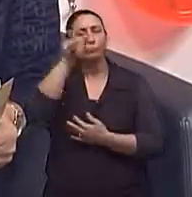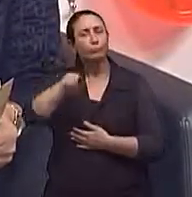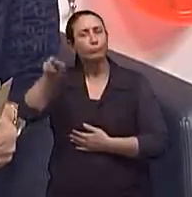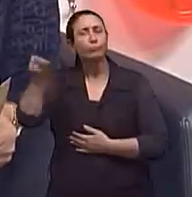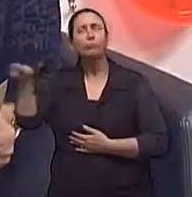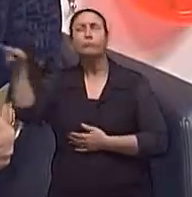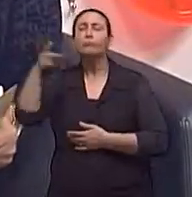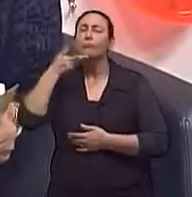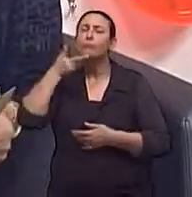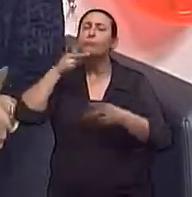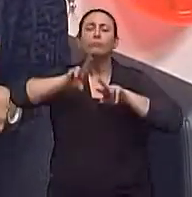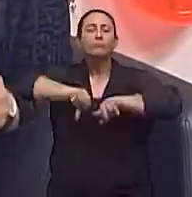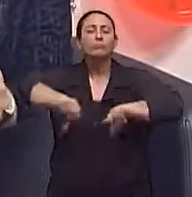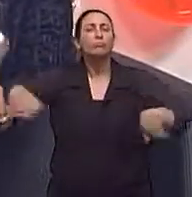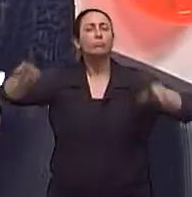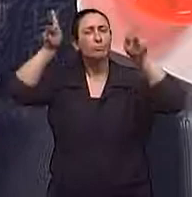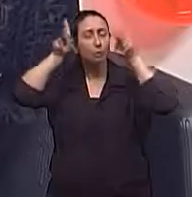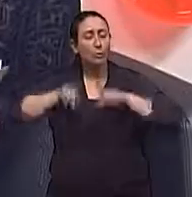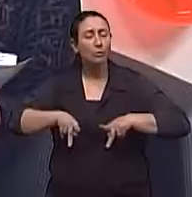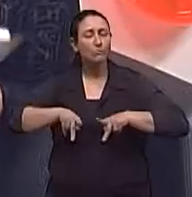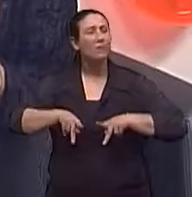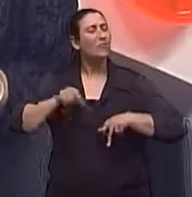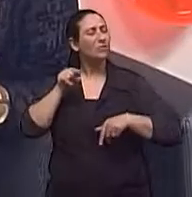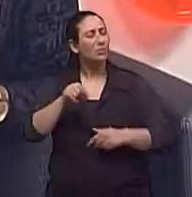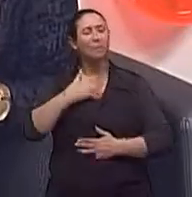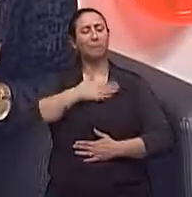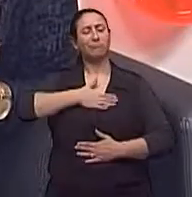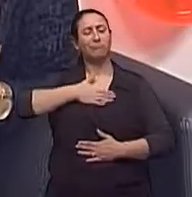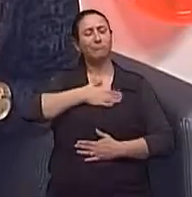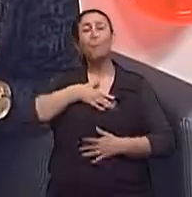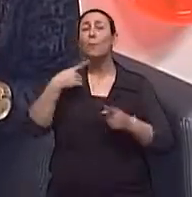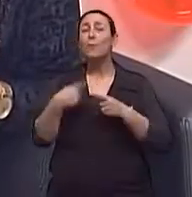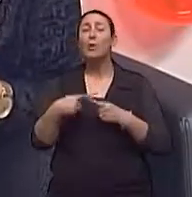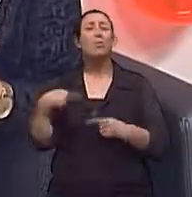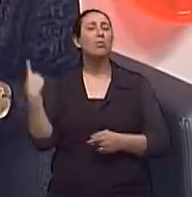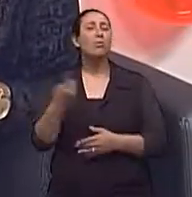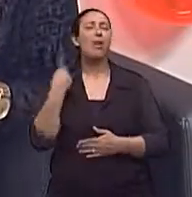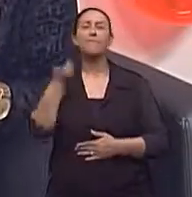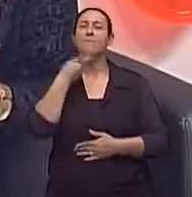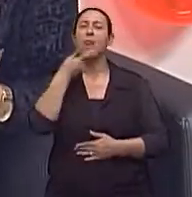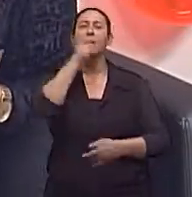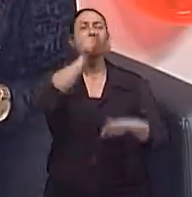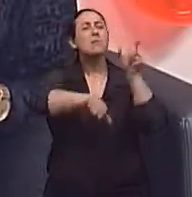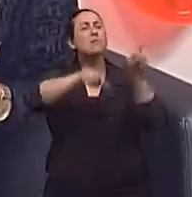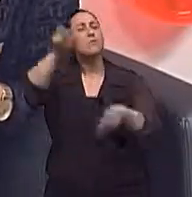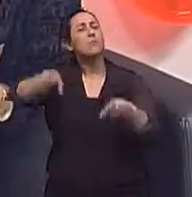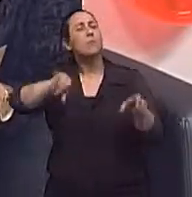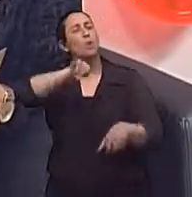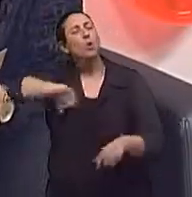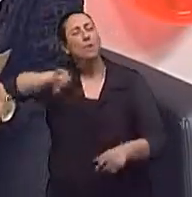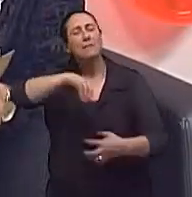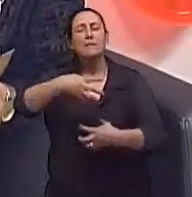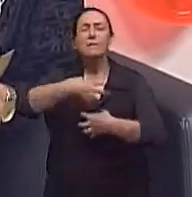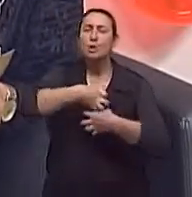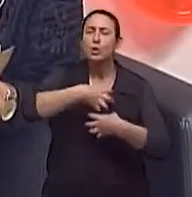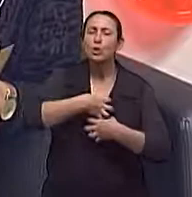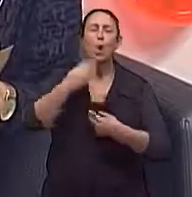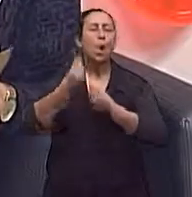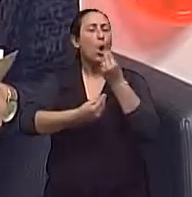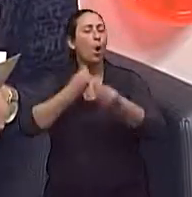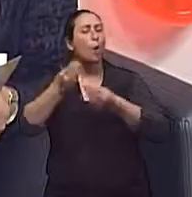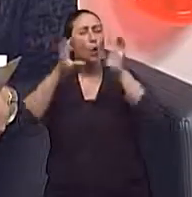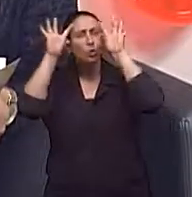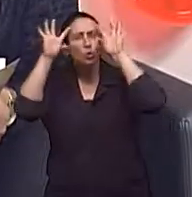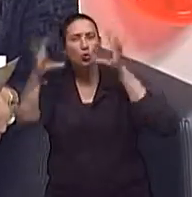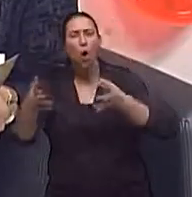falando de gente e é isso que me encanta desse espaço para a gente poder falar das pessoas do que elas sentem de como elas resolvem